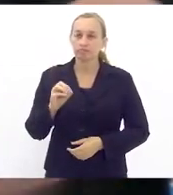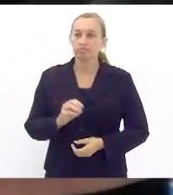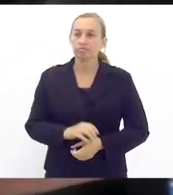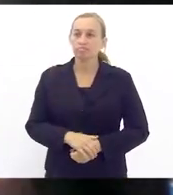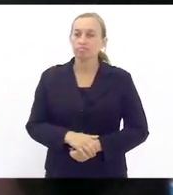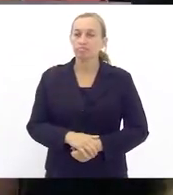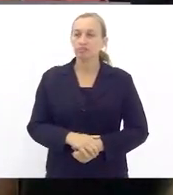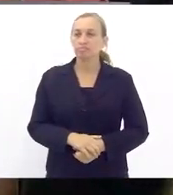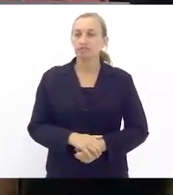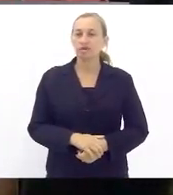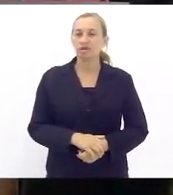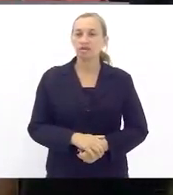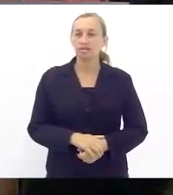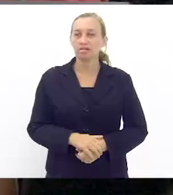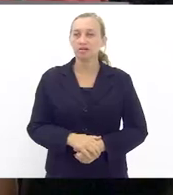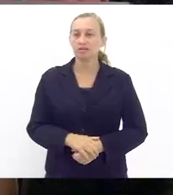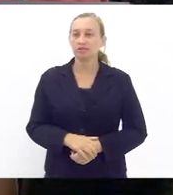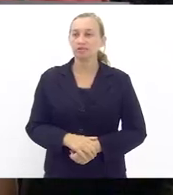deve